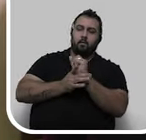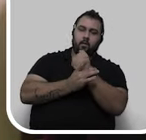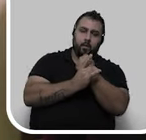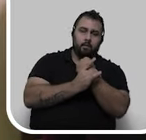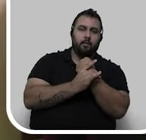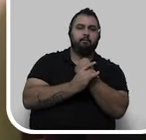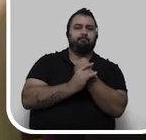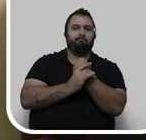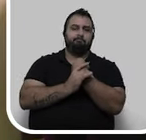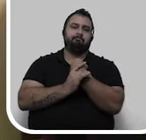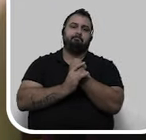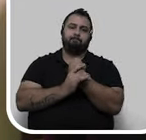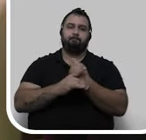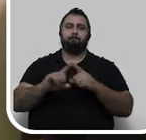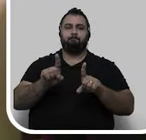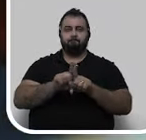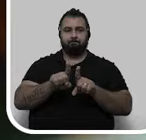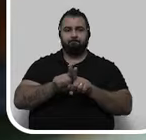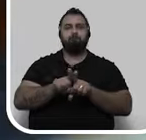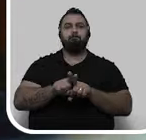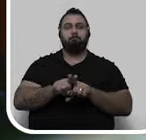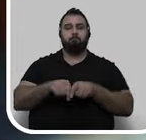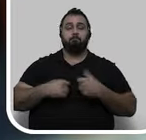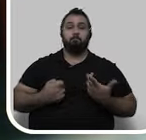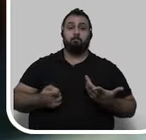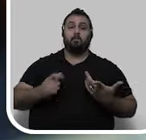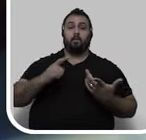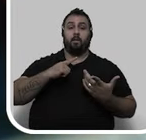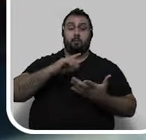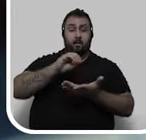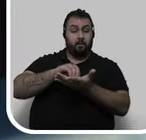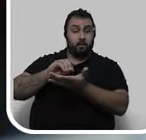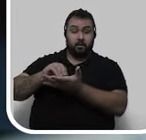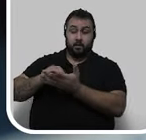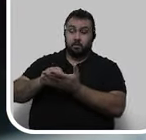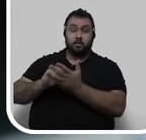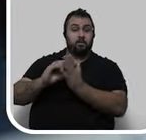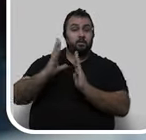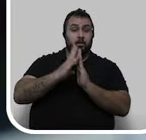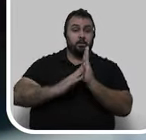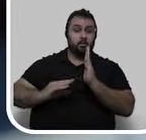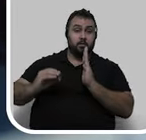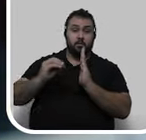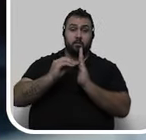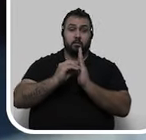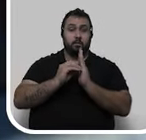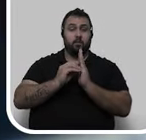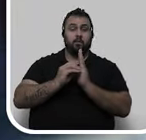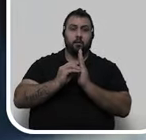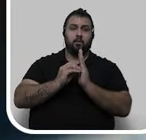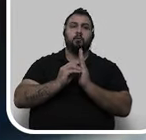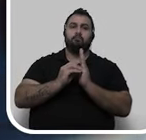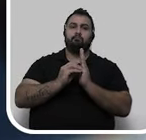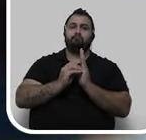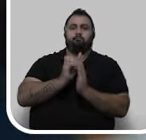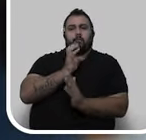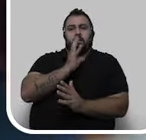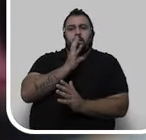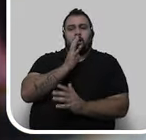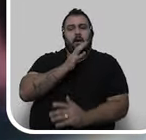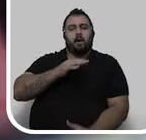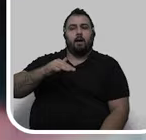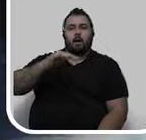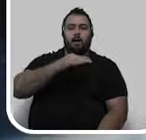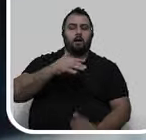tem uma carência enorme de desenvolvedores, por exemplo, que conheçam segurança. Então,